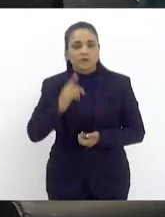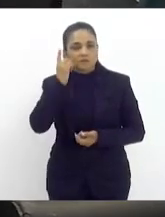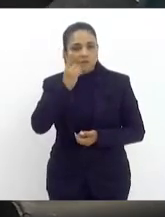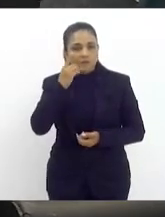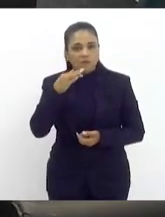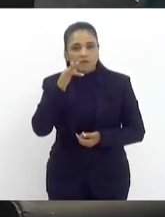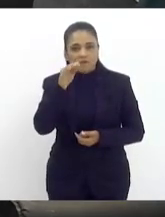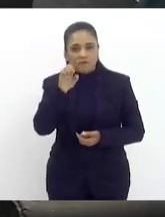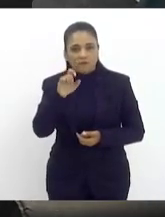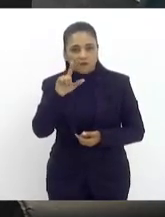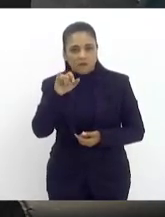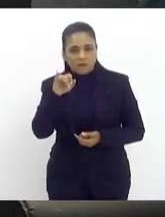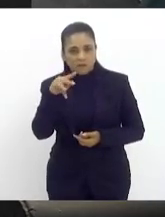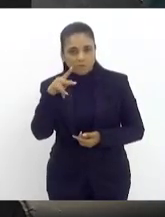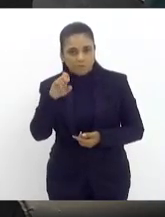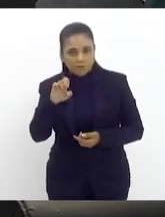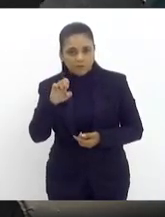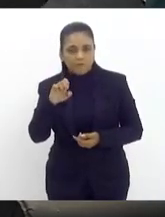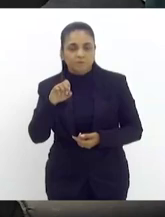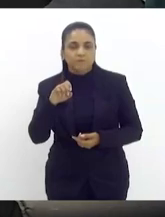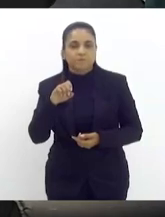Deputado Felipe Soares.